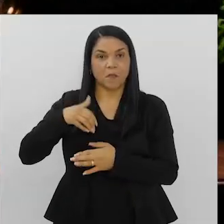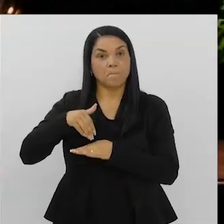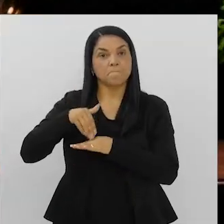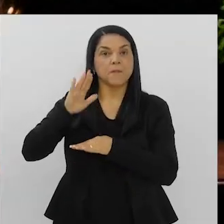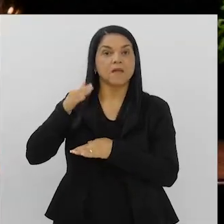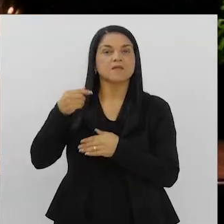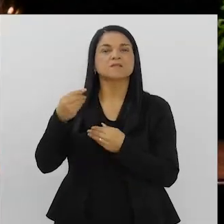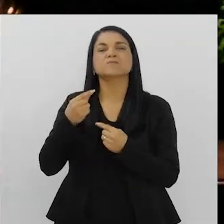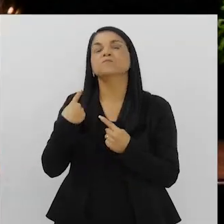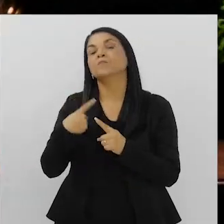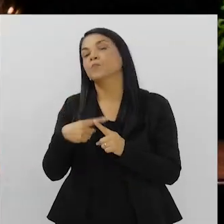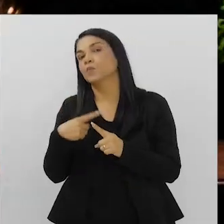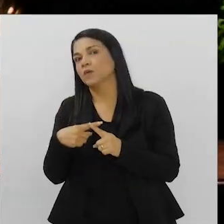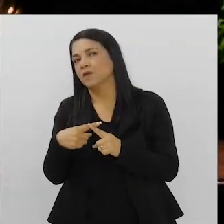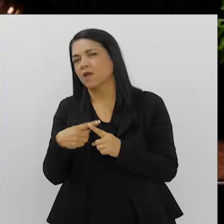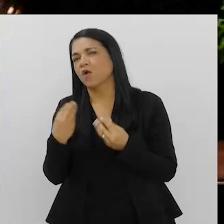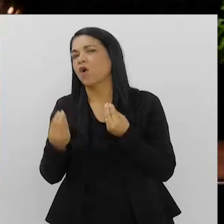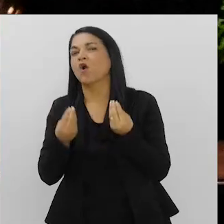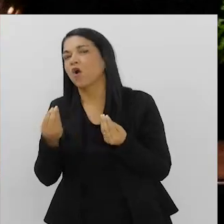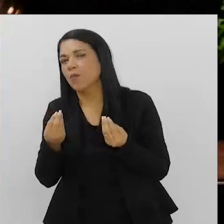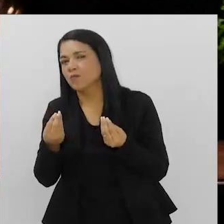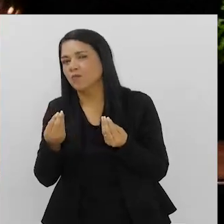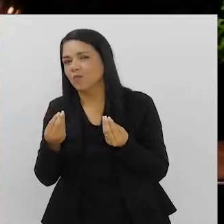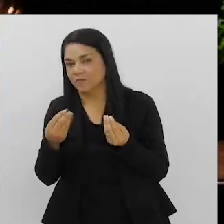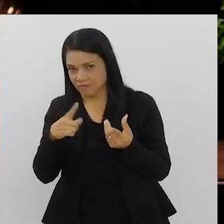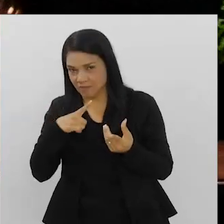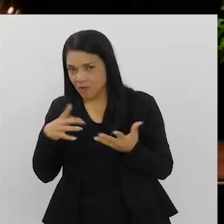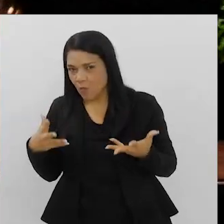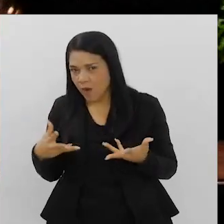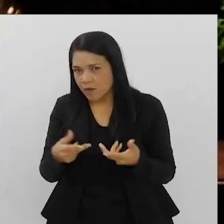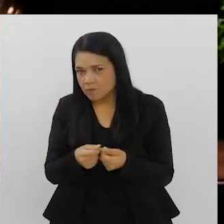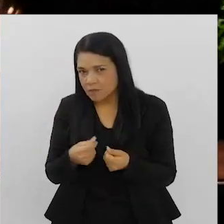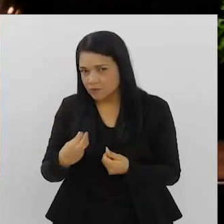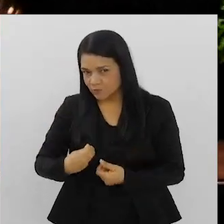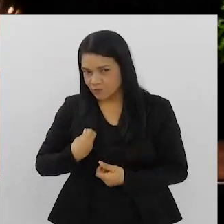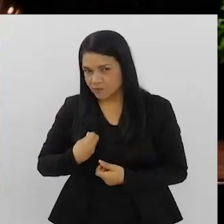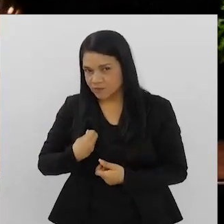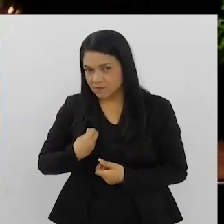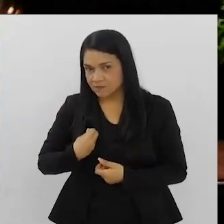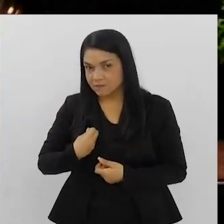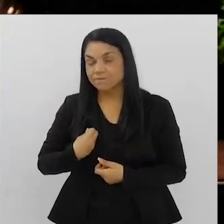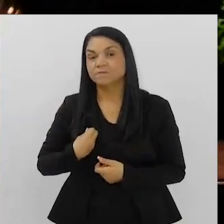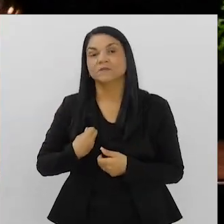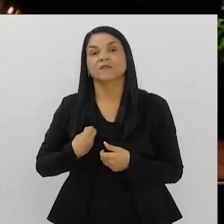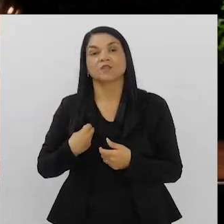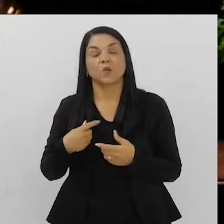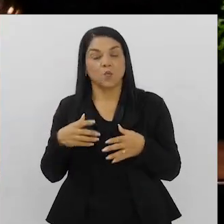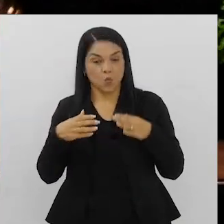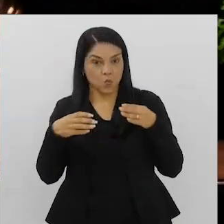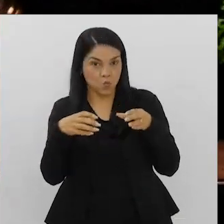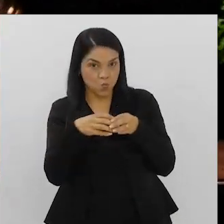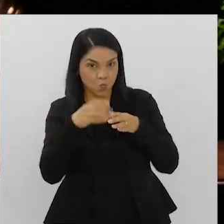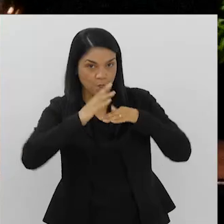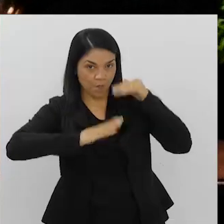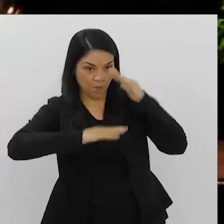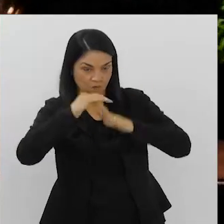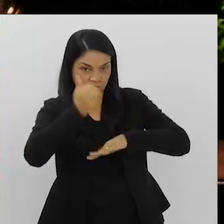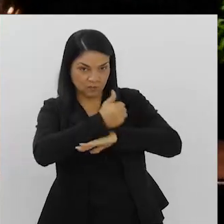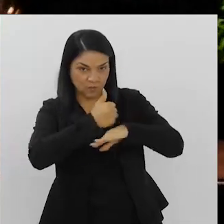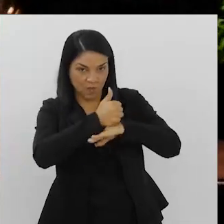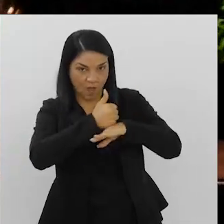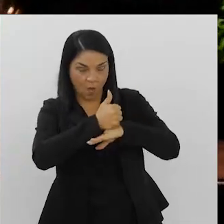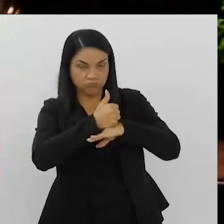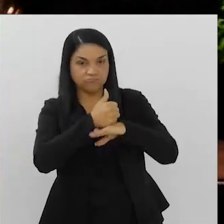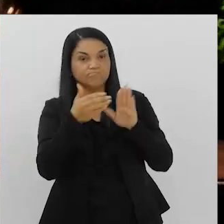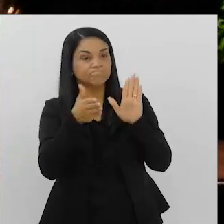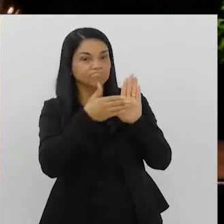custo? Será que as pessoas estão vivendo mais e com mais qualidade? É isso que a gente se propõe, né?